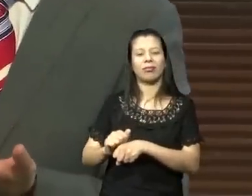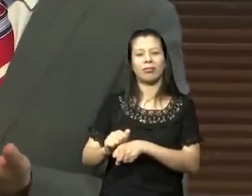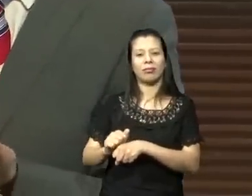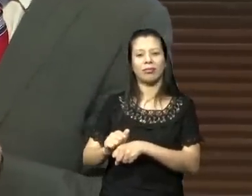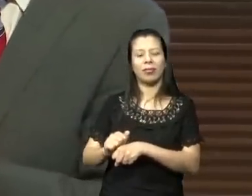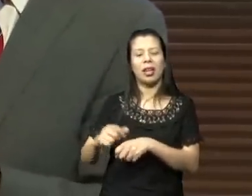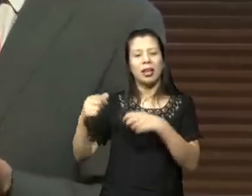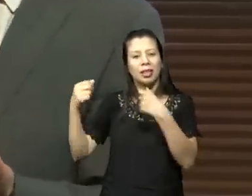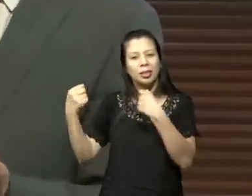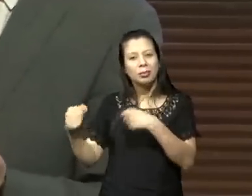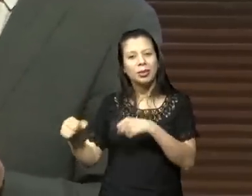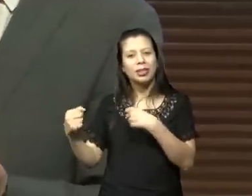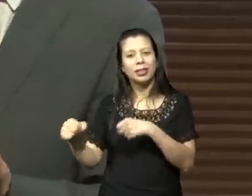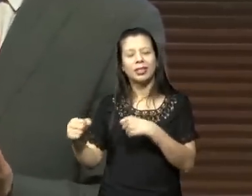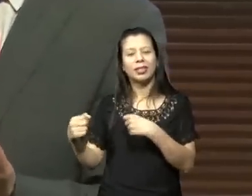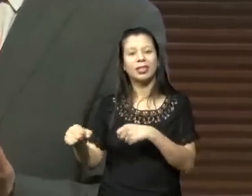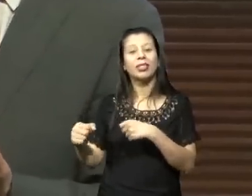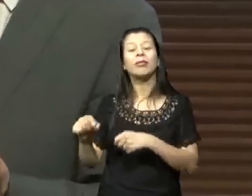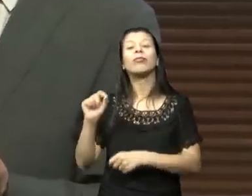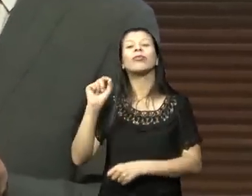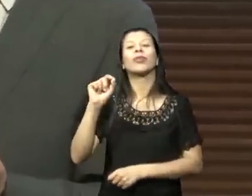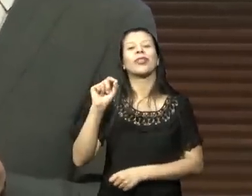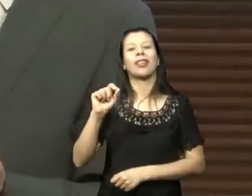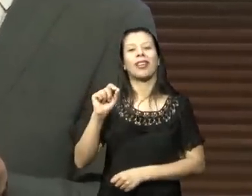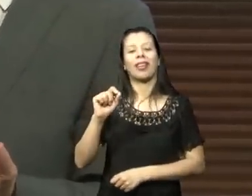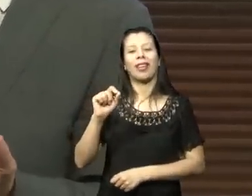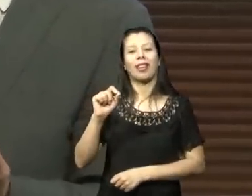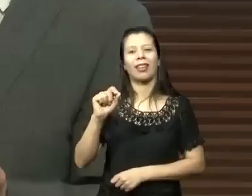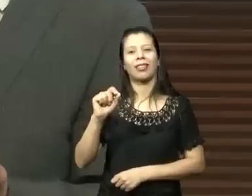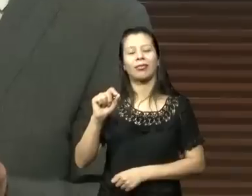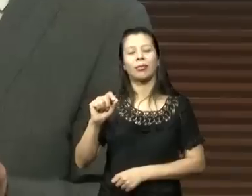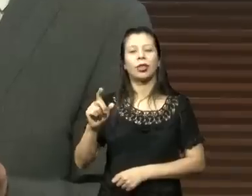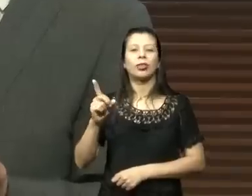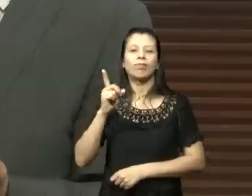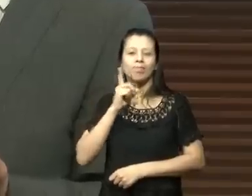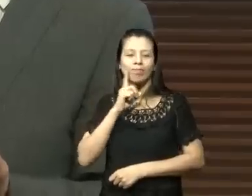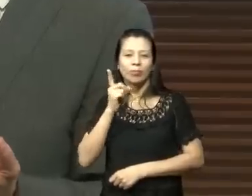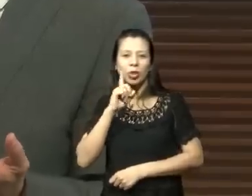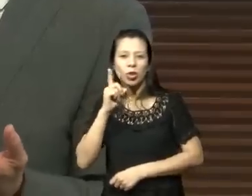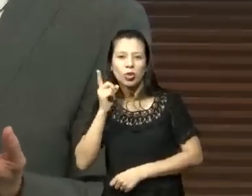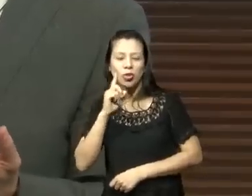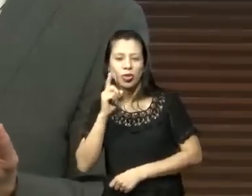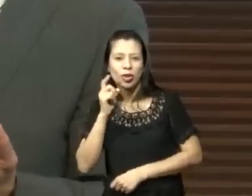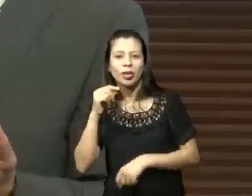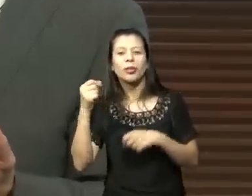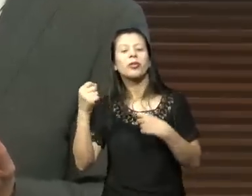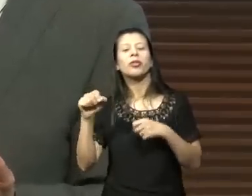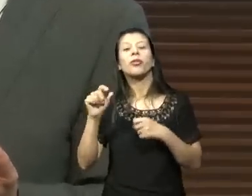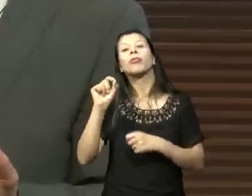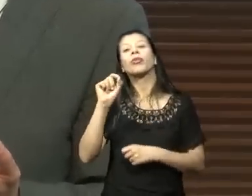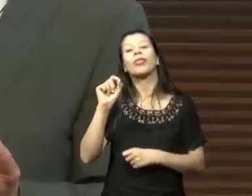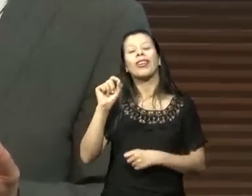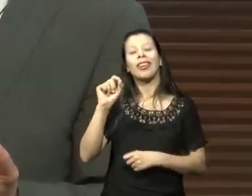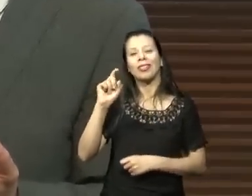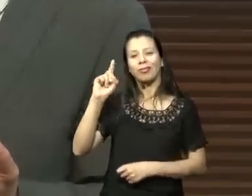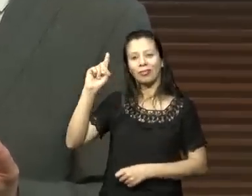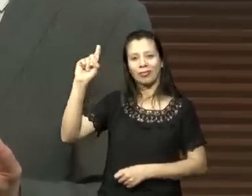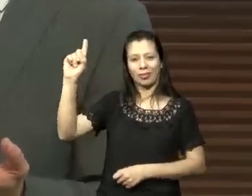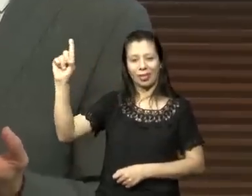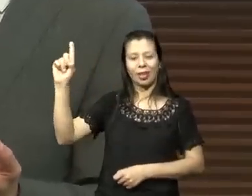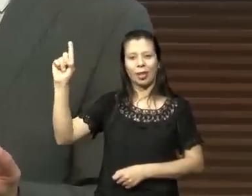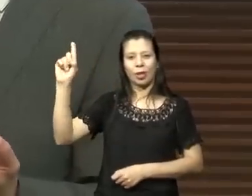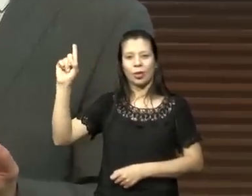e que você e eu precisamos cada dia é uma visão de Jesus